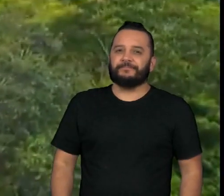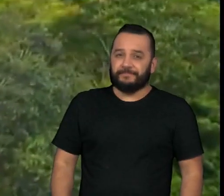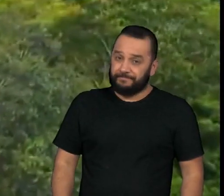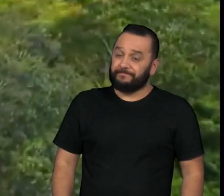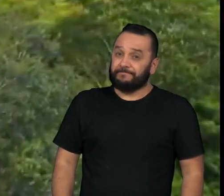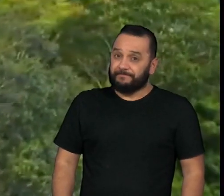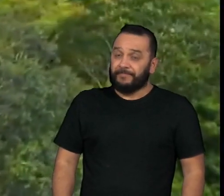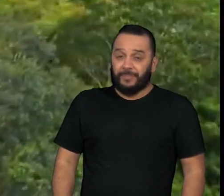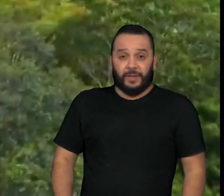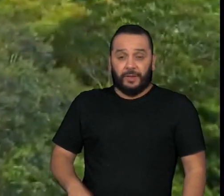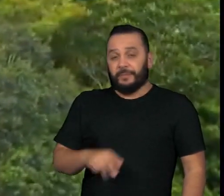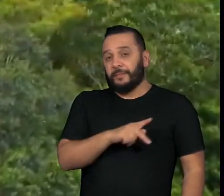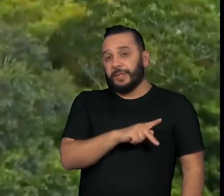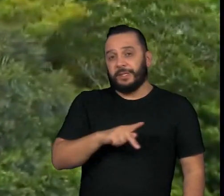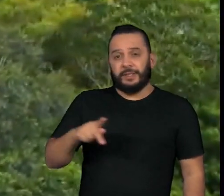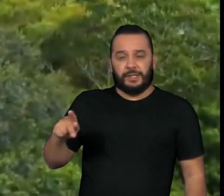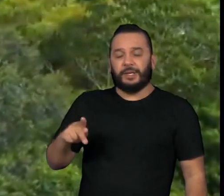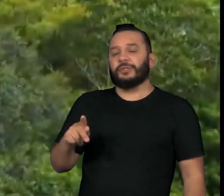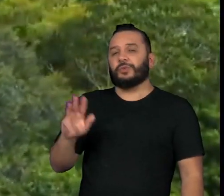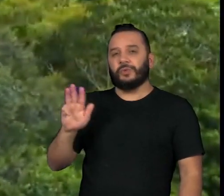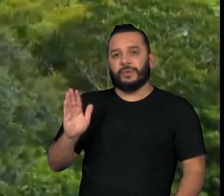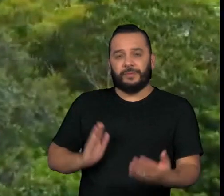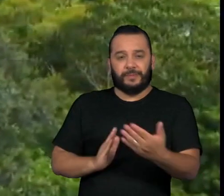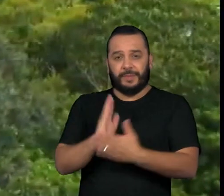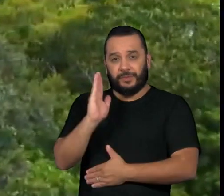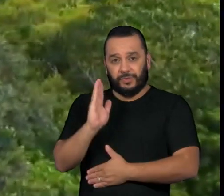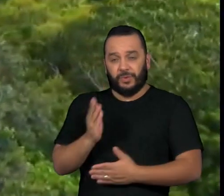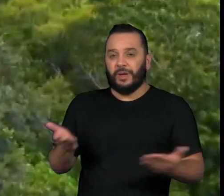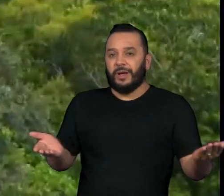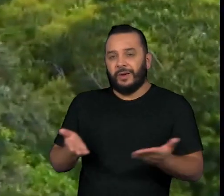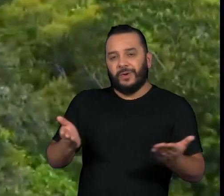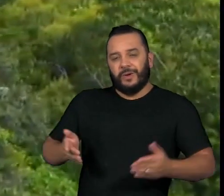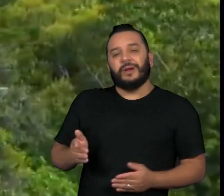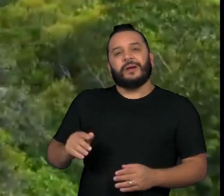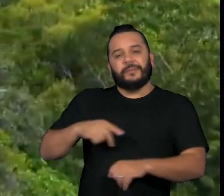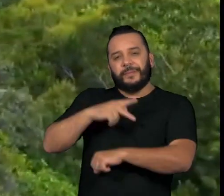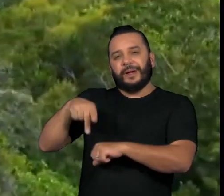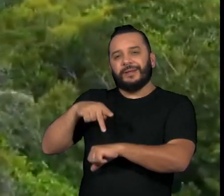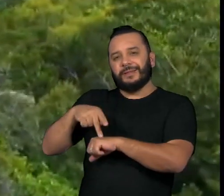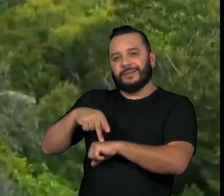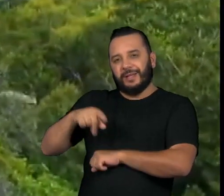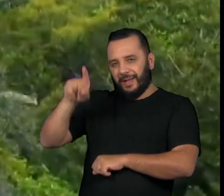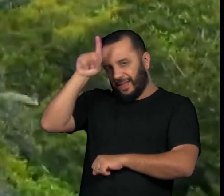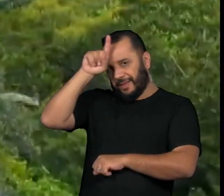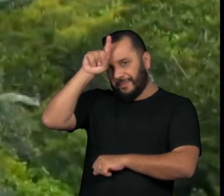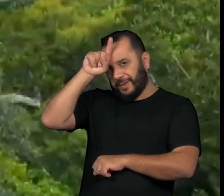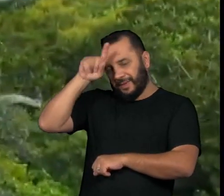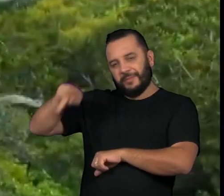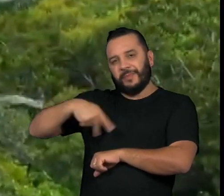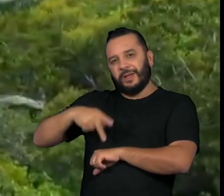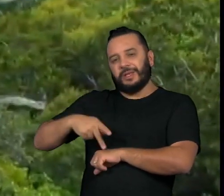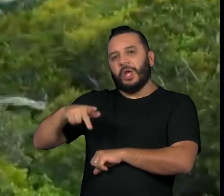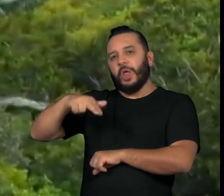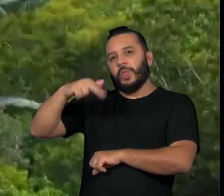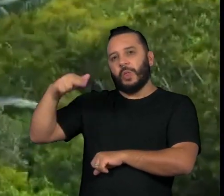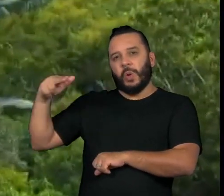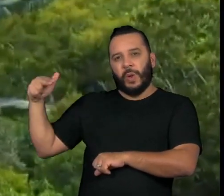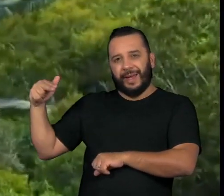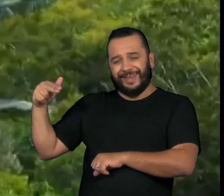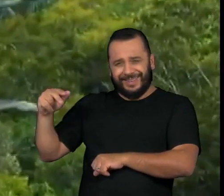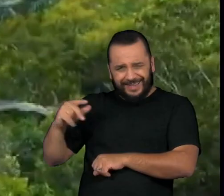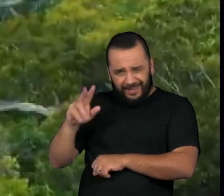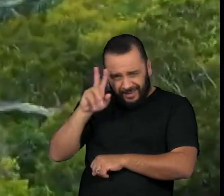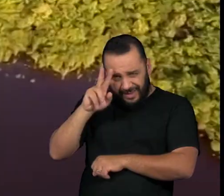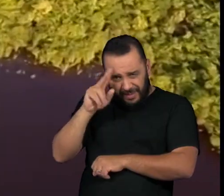Com a vitória de Lula, Alemanha e Noruega anunciam que pretendem desbloquear verbas que seriam destinadas